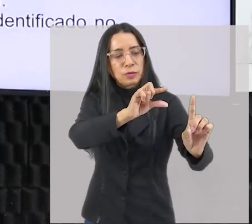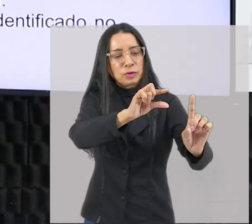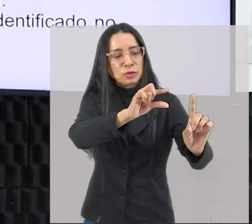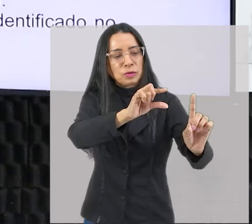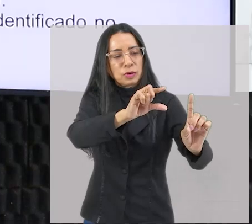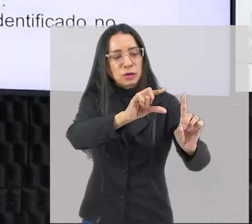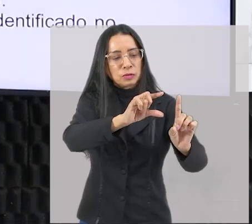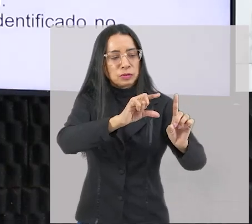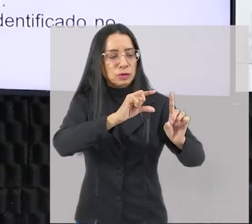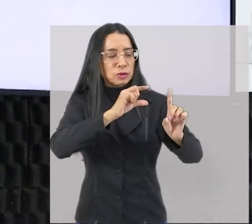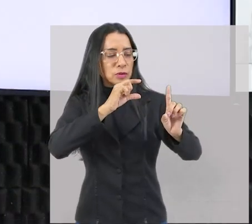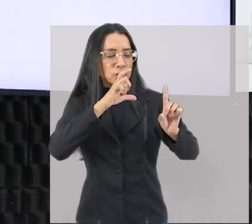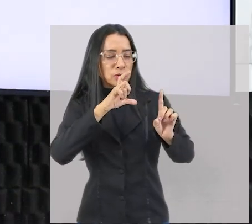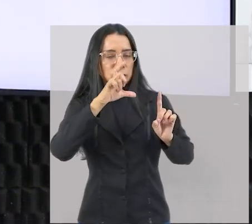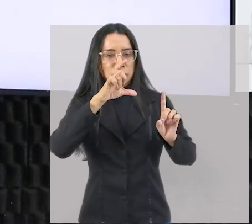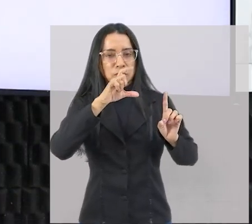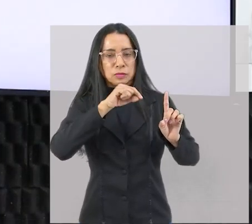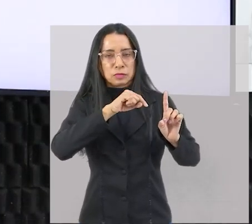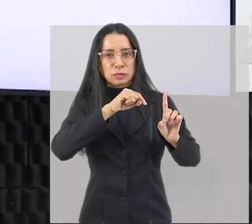mais perto é maior.